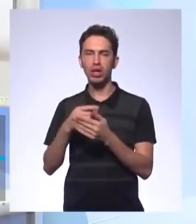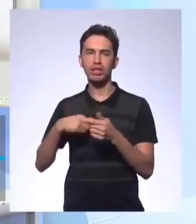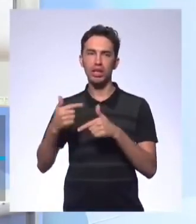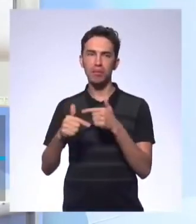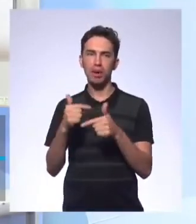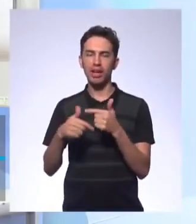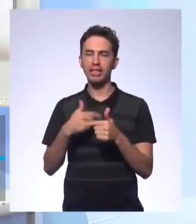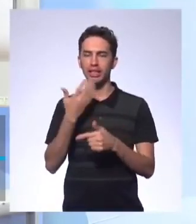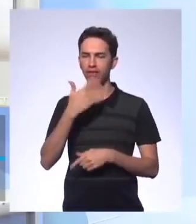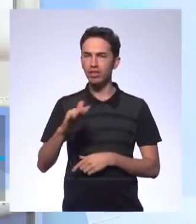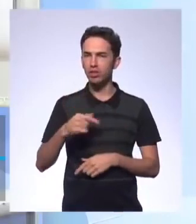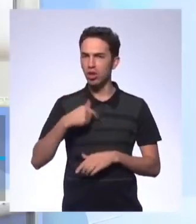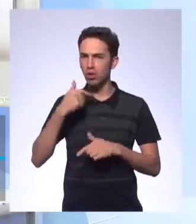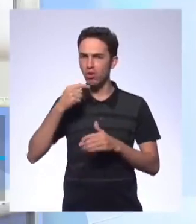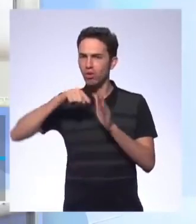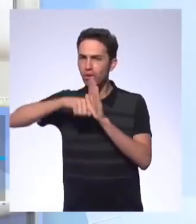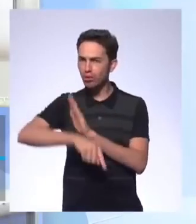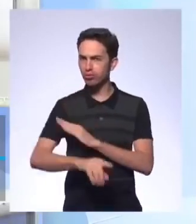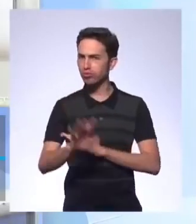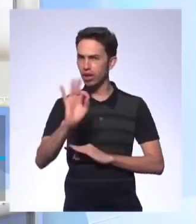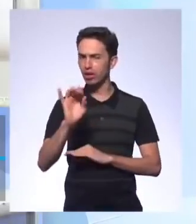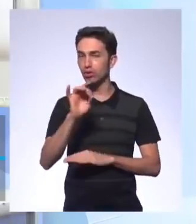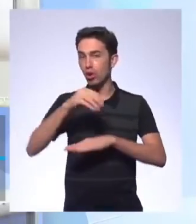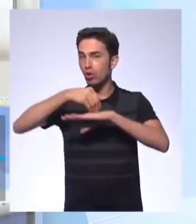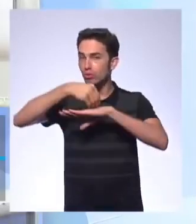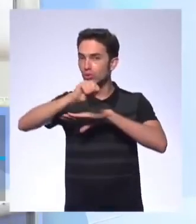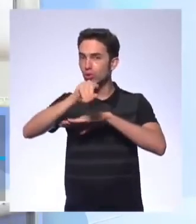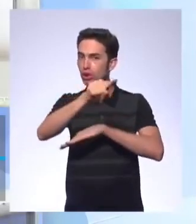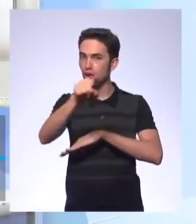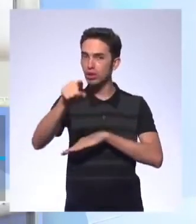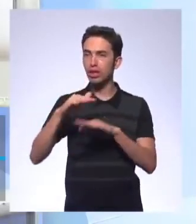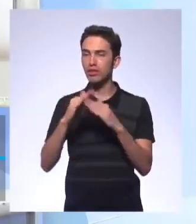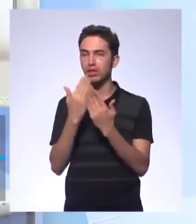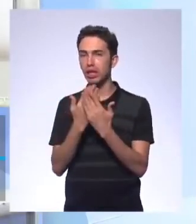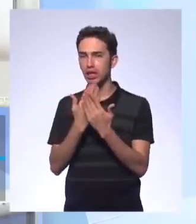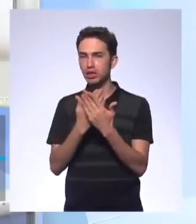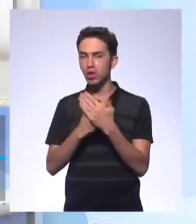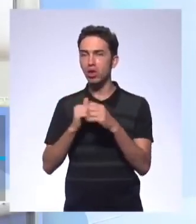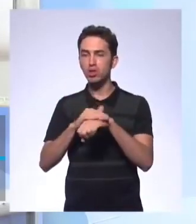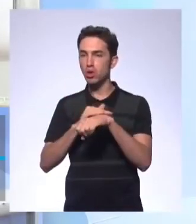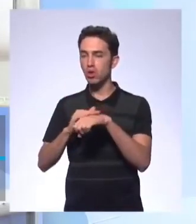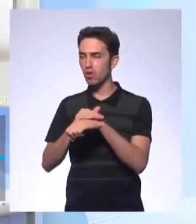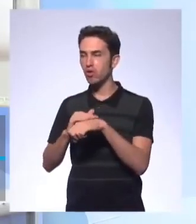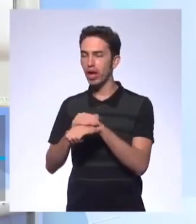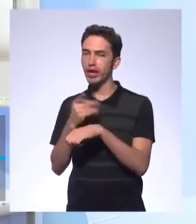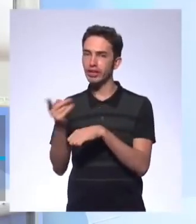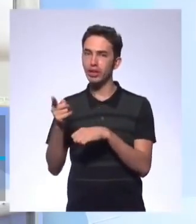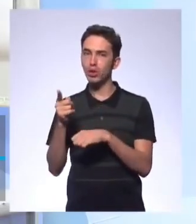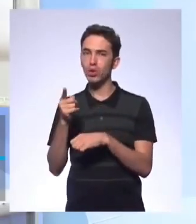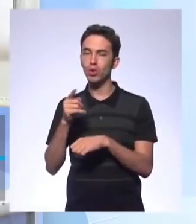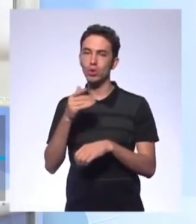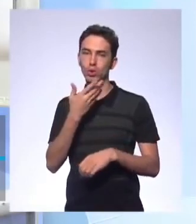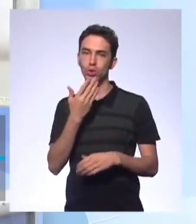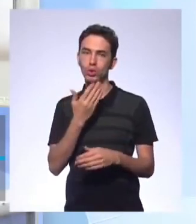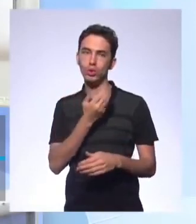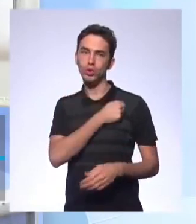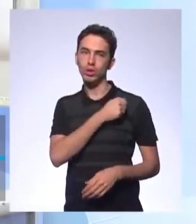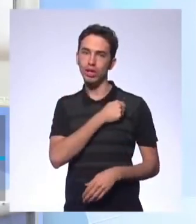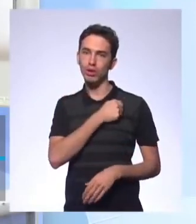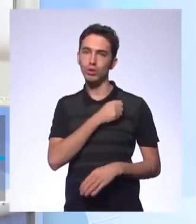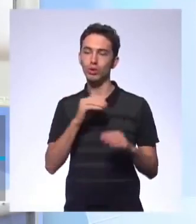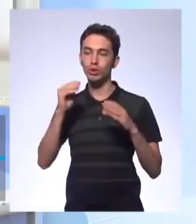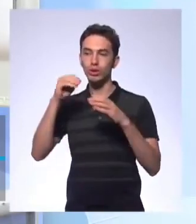questão do trabalho infantil, vou deixar aí como sugestão para que as escolas conversem com seus alunos dentro das suas unidades de ensino, está